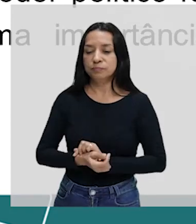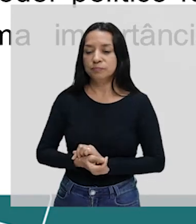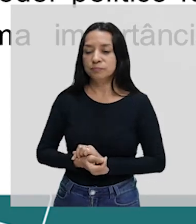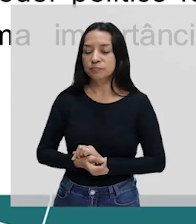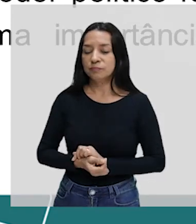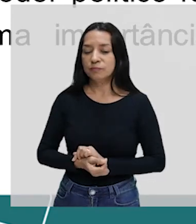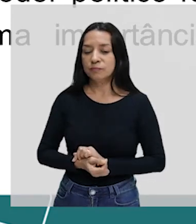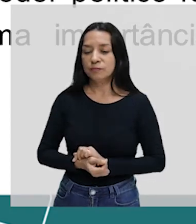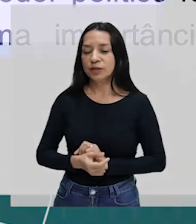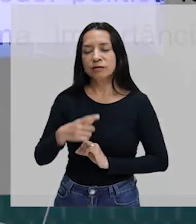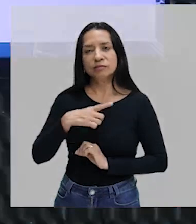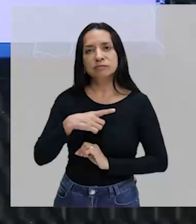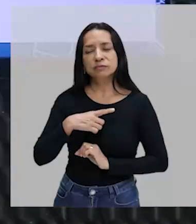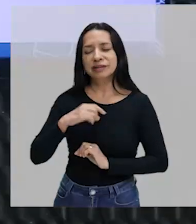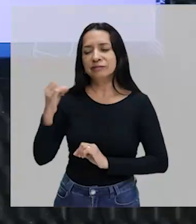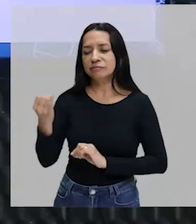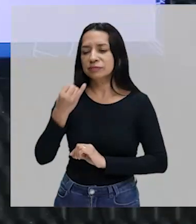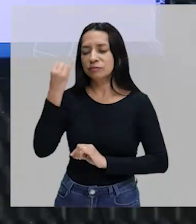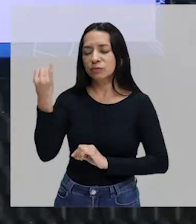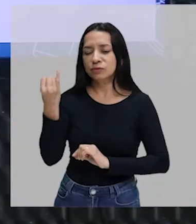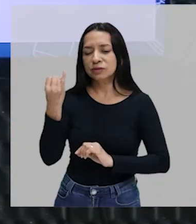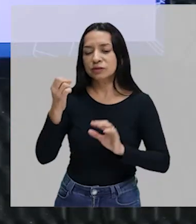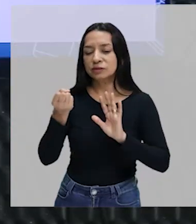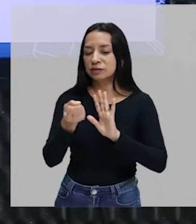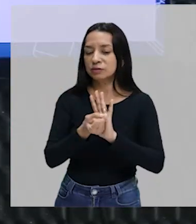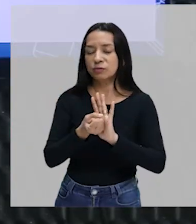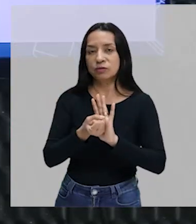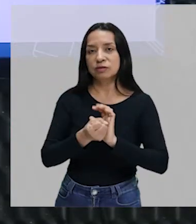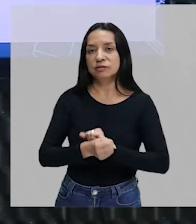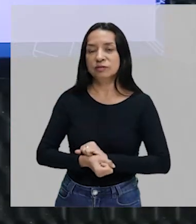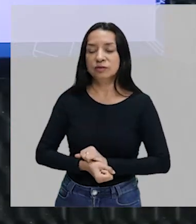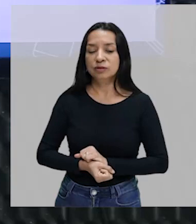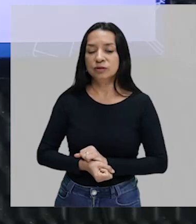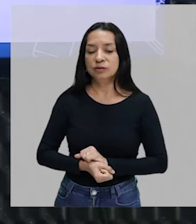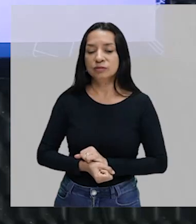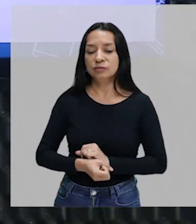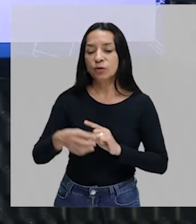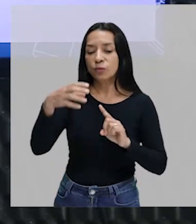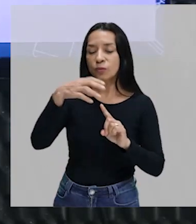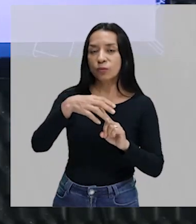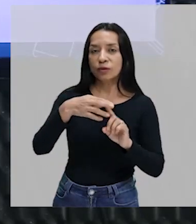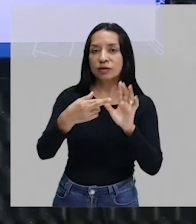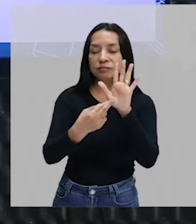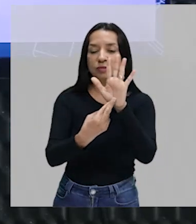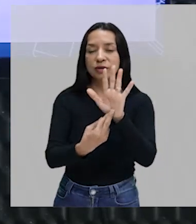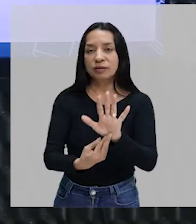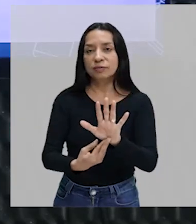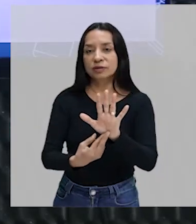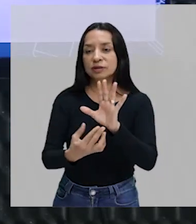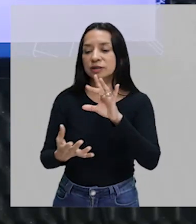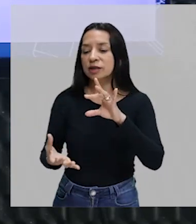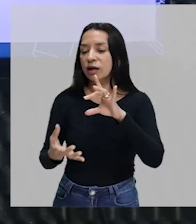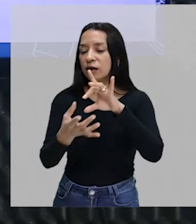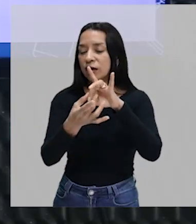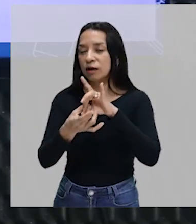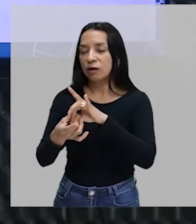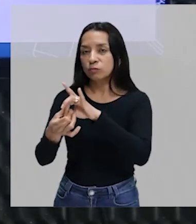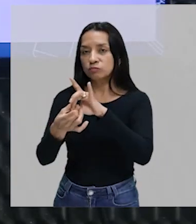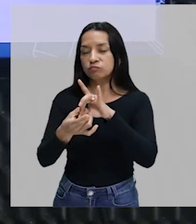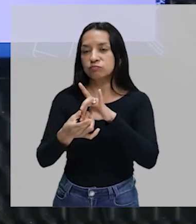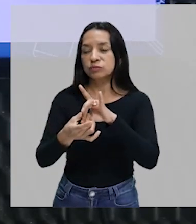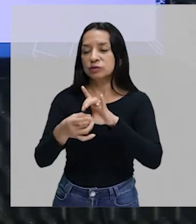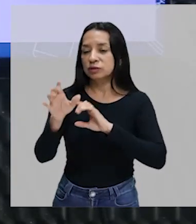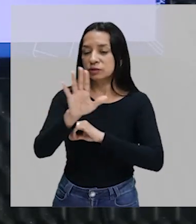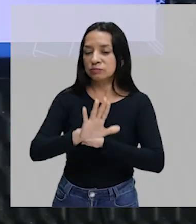ter uma importância simbólica. O rei representa a unidade da nação, mas ele não detém o